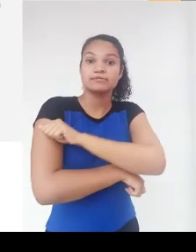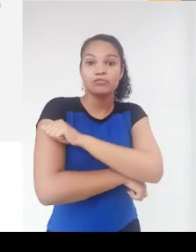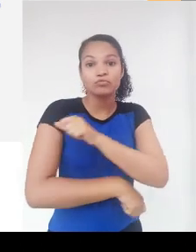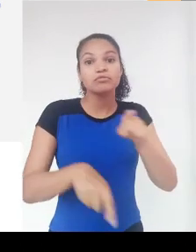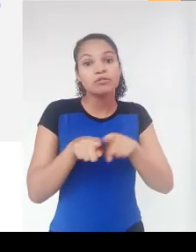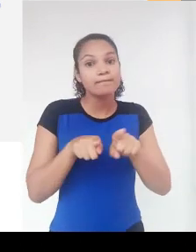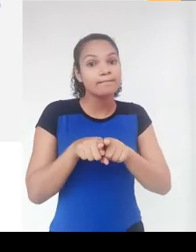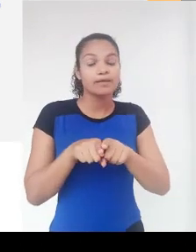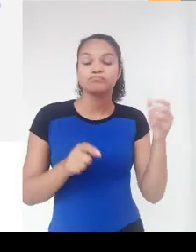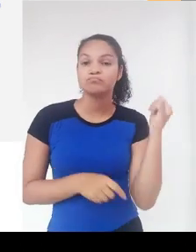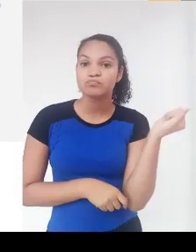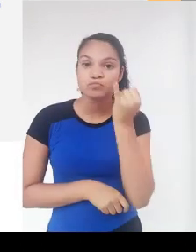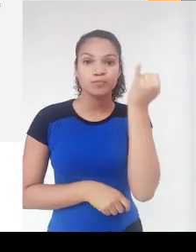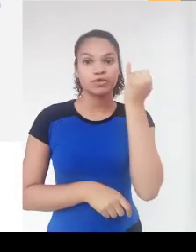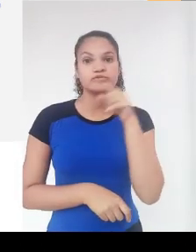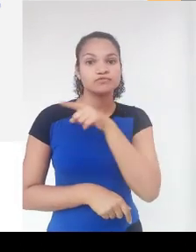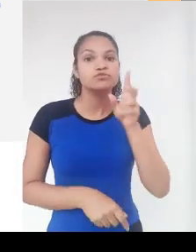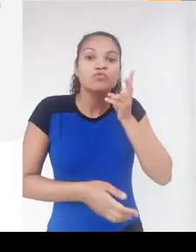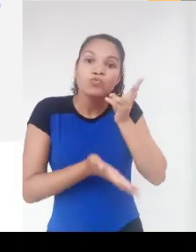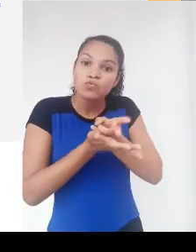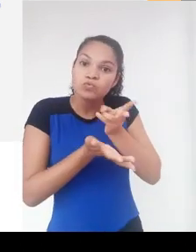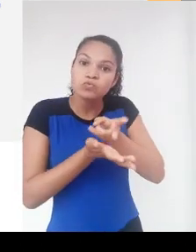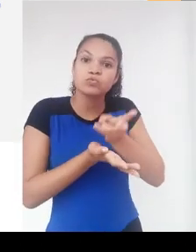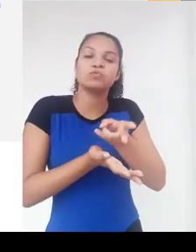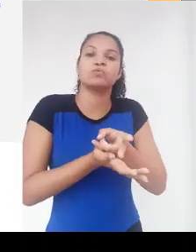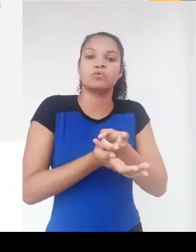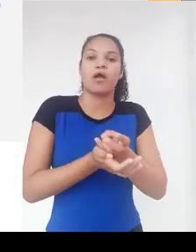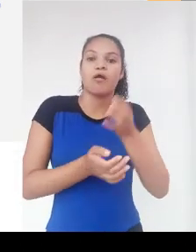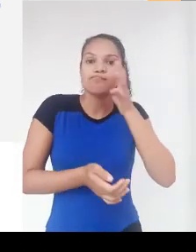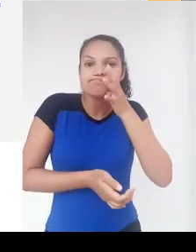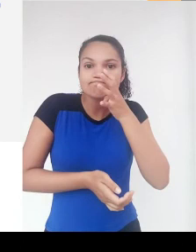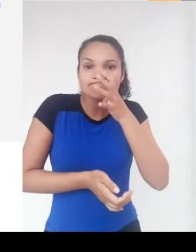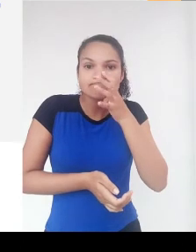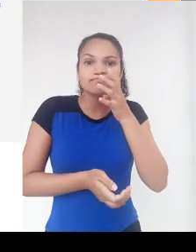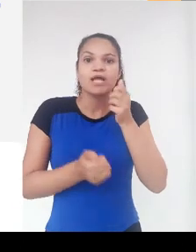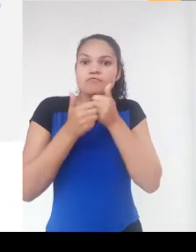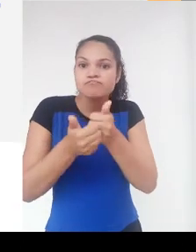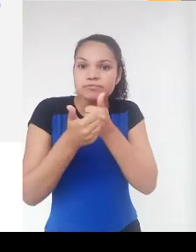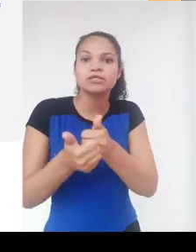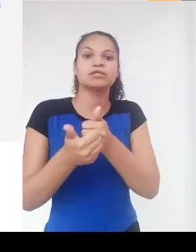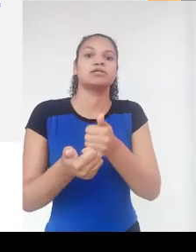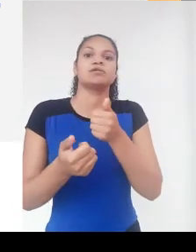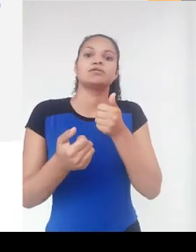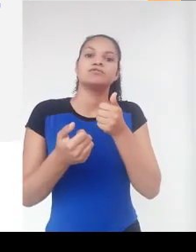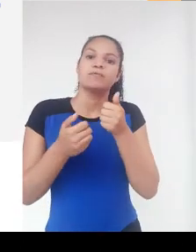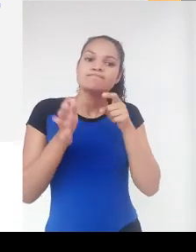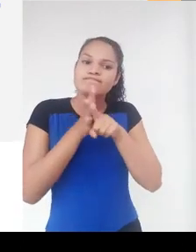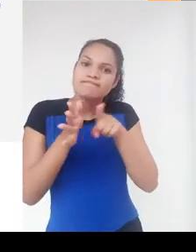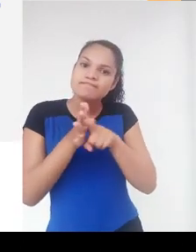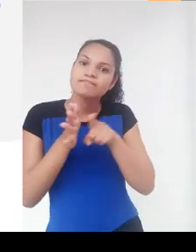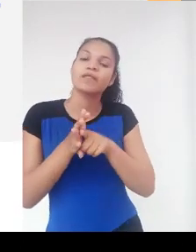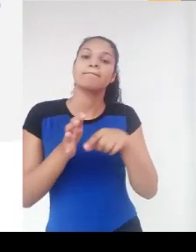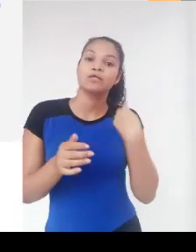têm um papel fundamental de permanecerem nos acompanhando, assistindo às aulas, discutindo, para que a gente